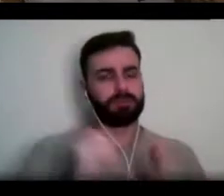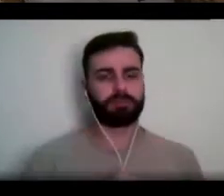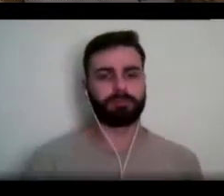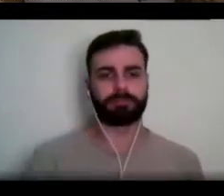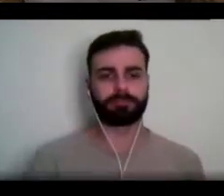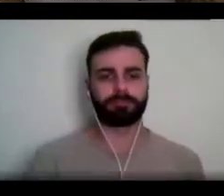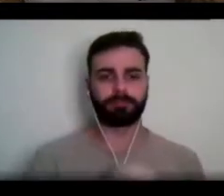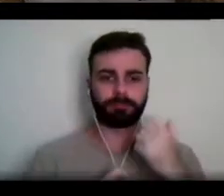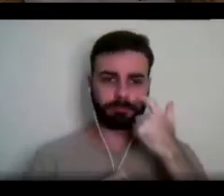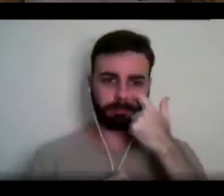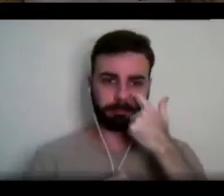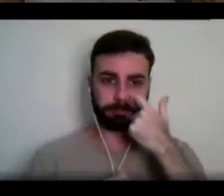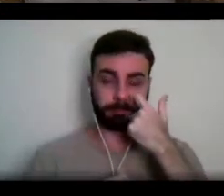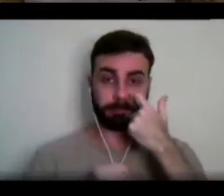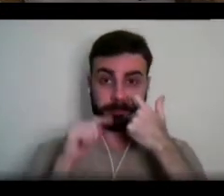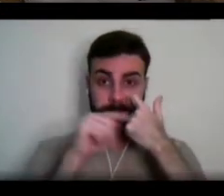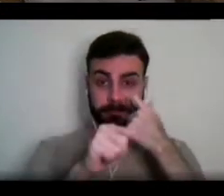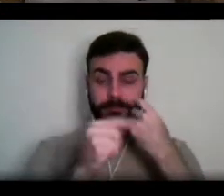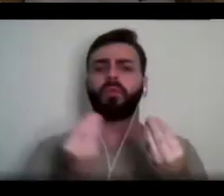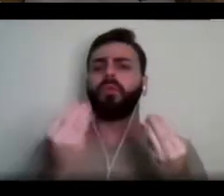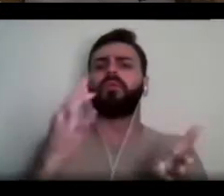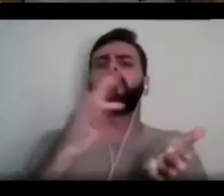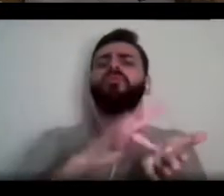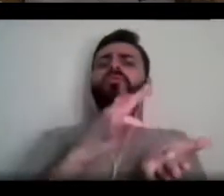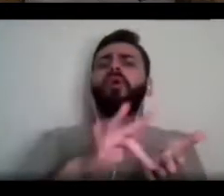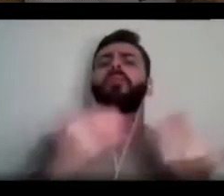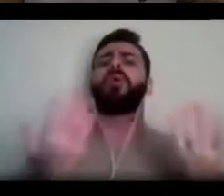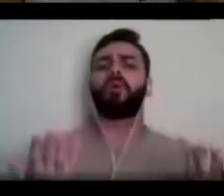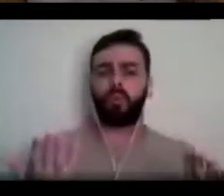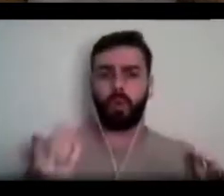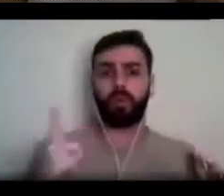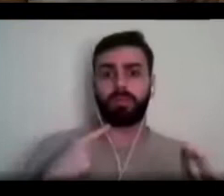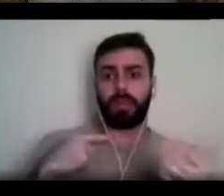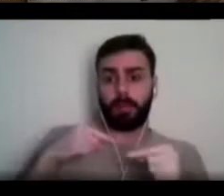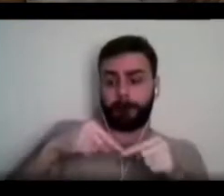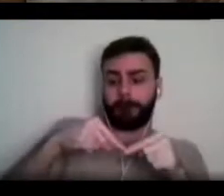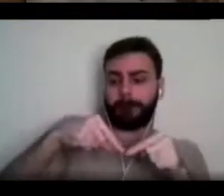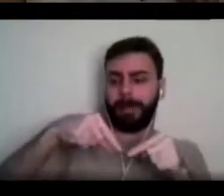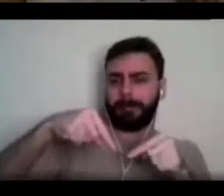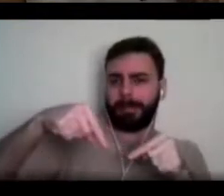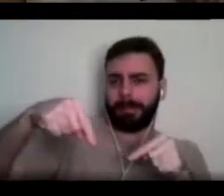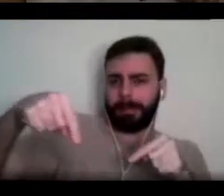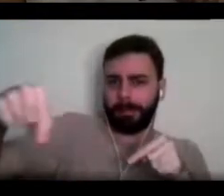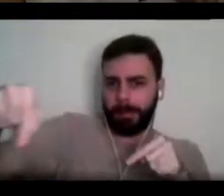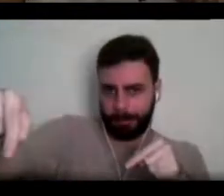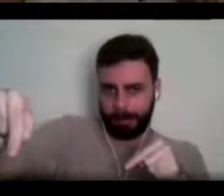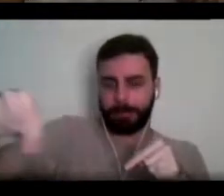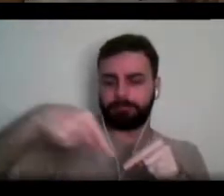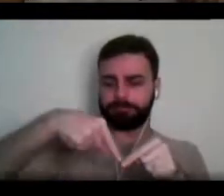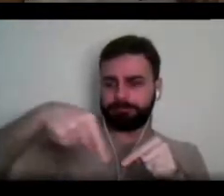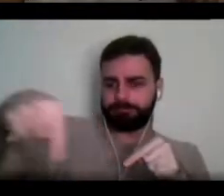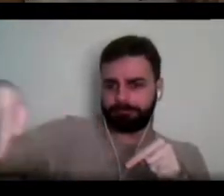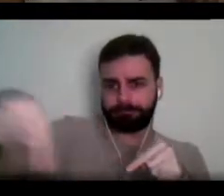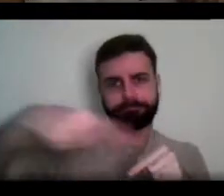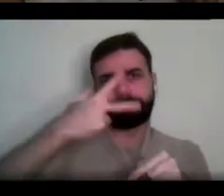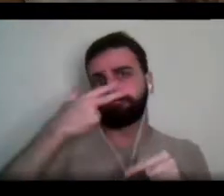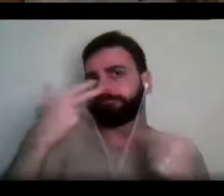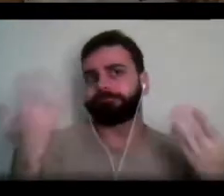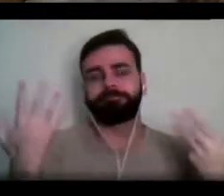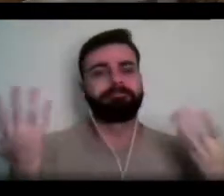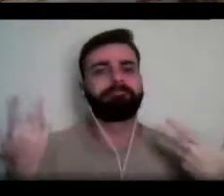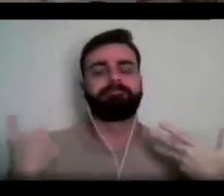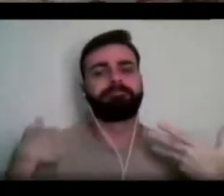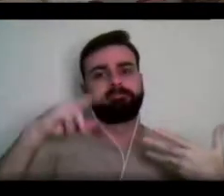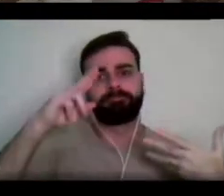média. Essas duas coisas aqui, ó, elas são diferentes. Isso aqui vai ser o